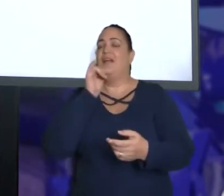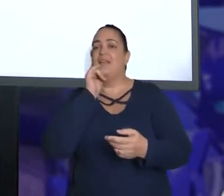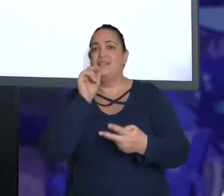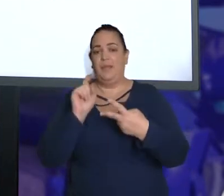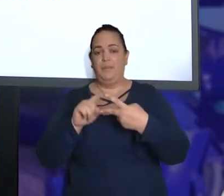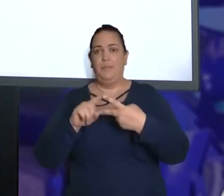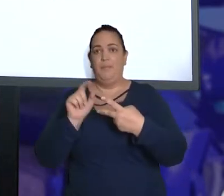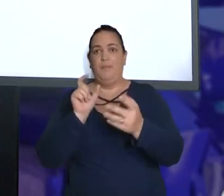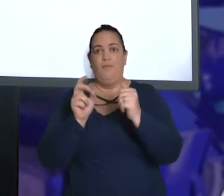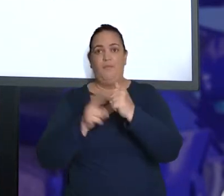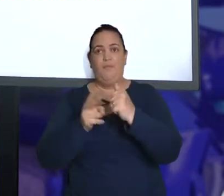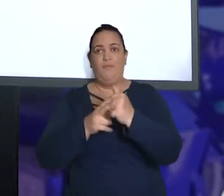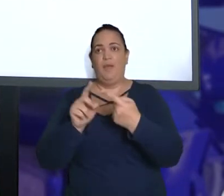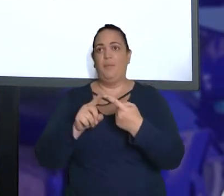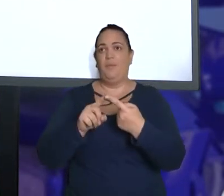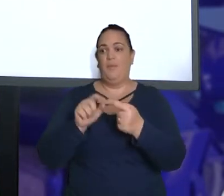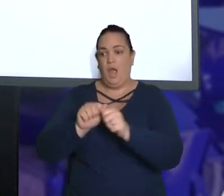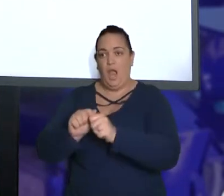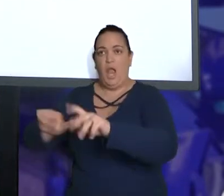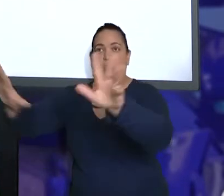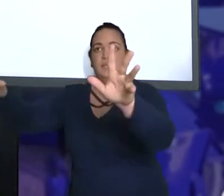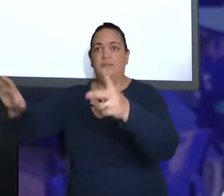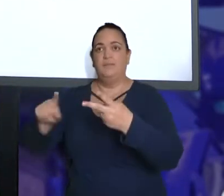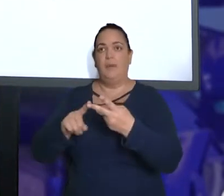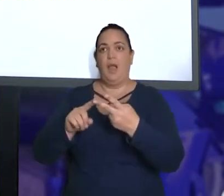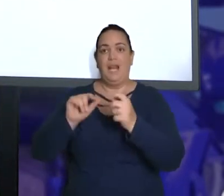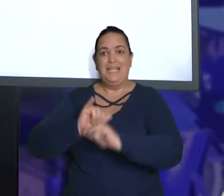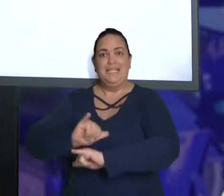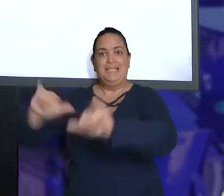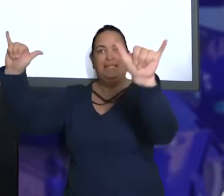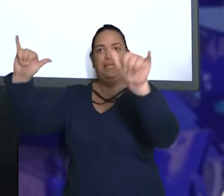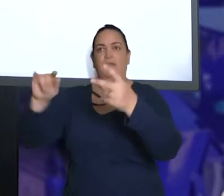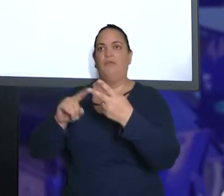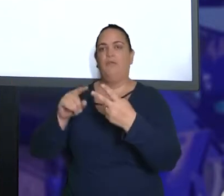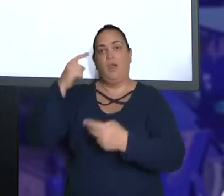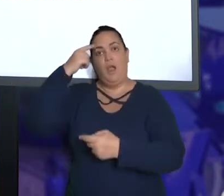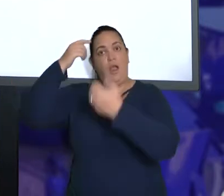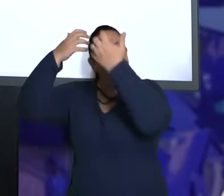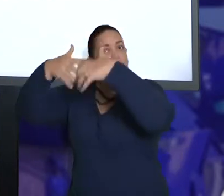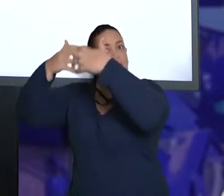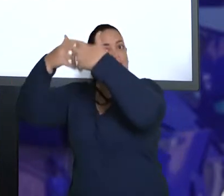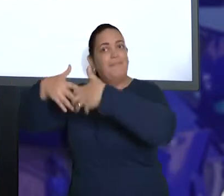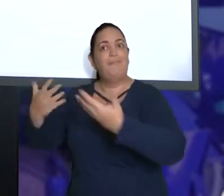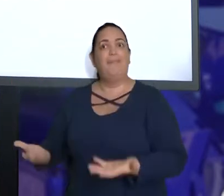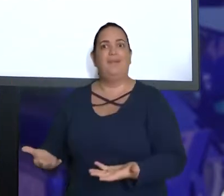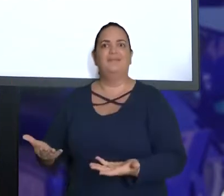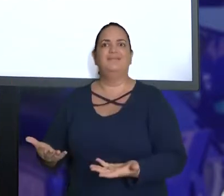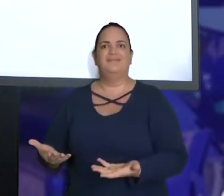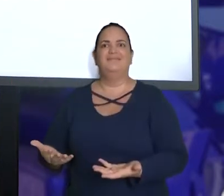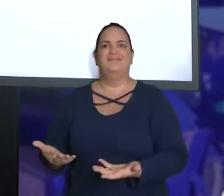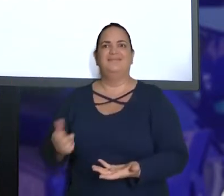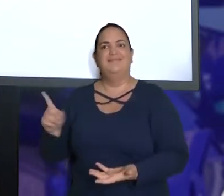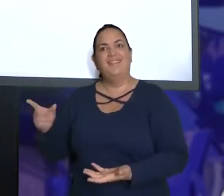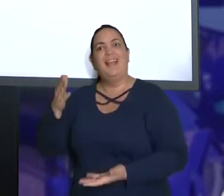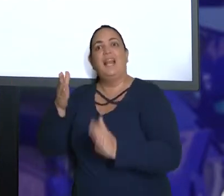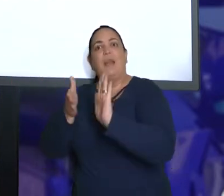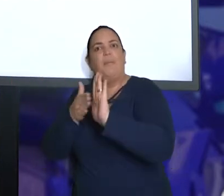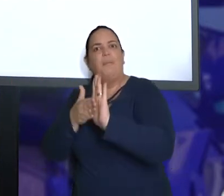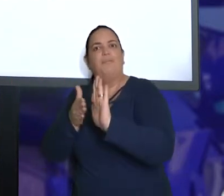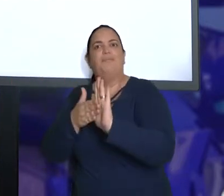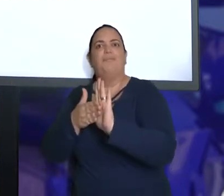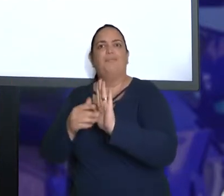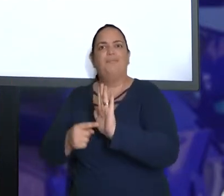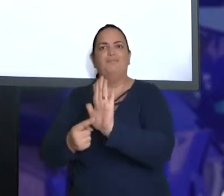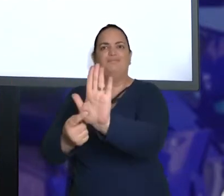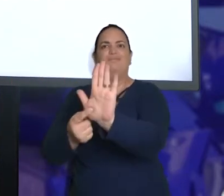divulguem, pensem. Então, ele está tentando influenciar nós, leitores, a fazermos o que ele está querendo propor, que no caso